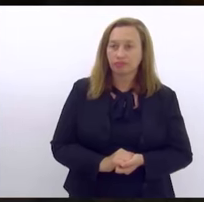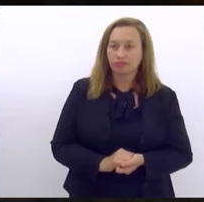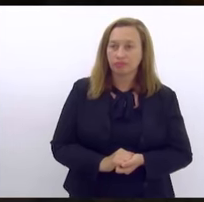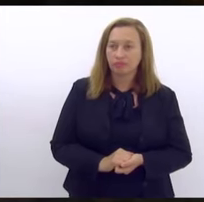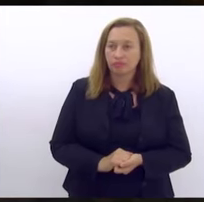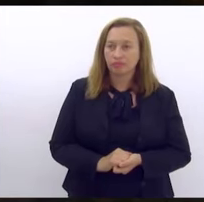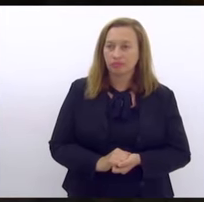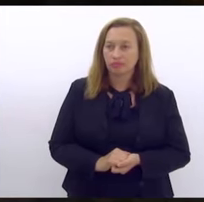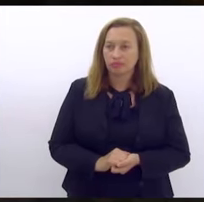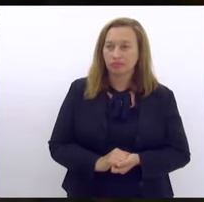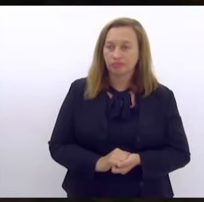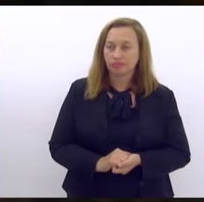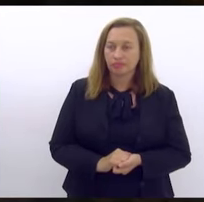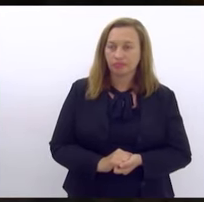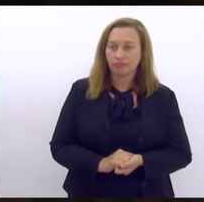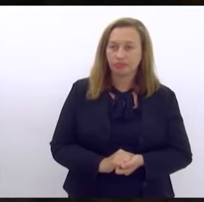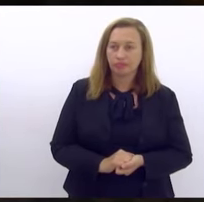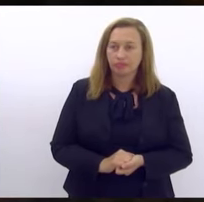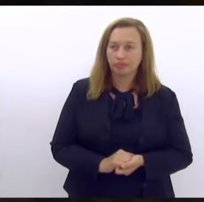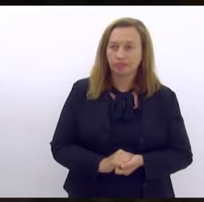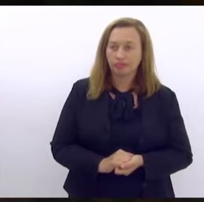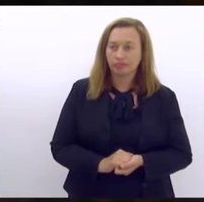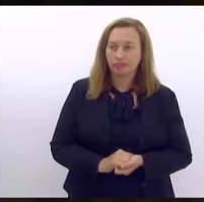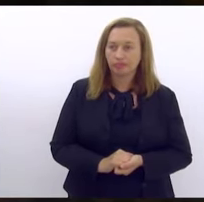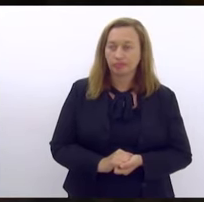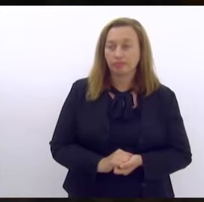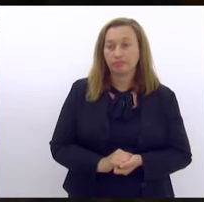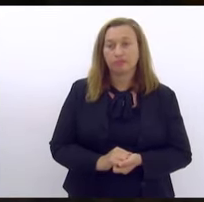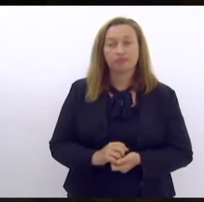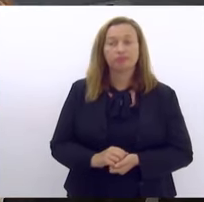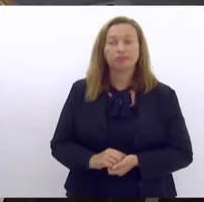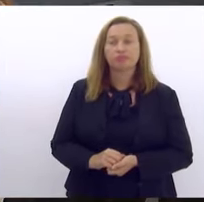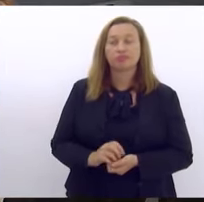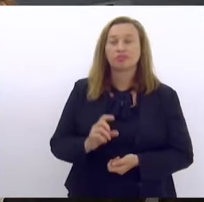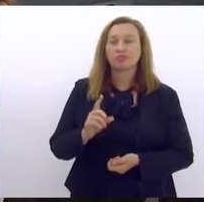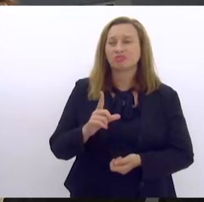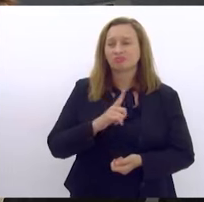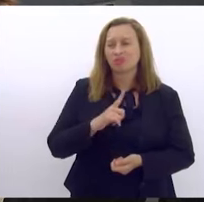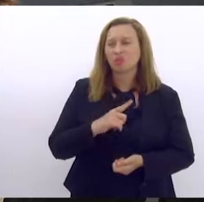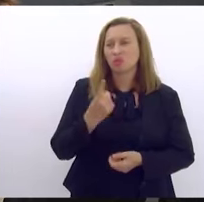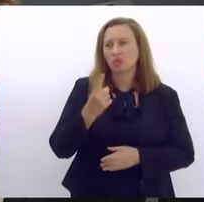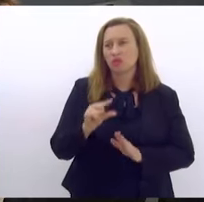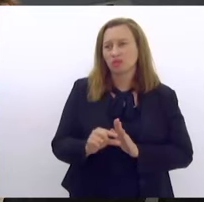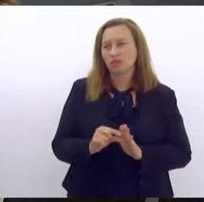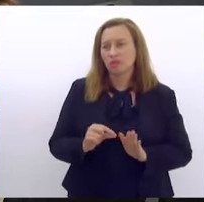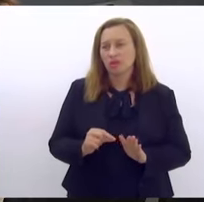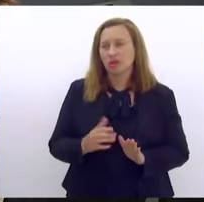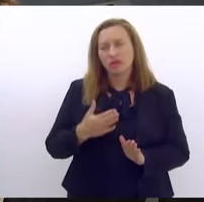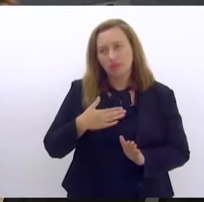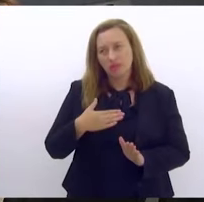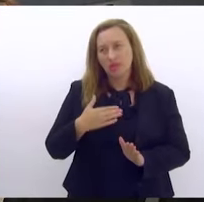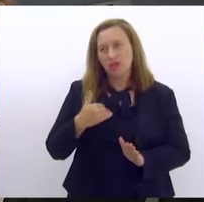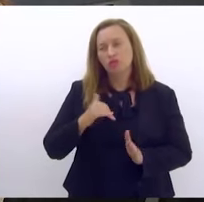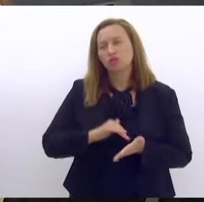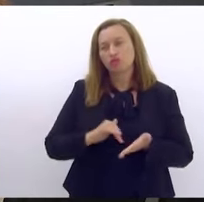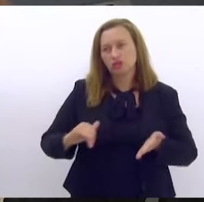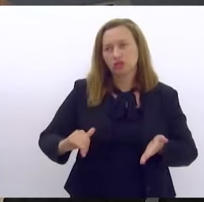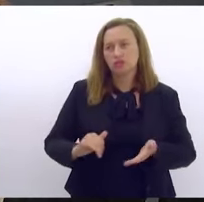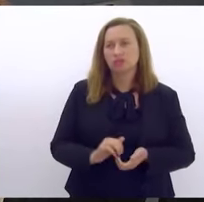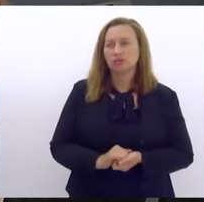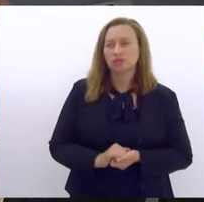Retorna às comissões técnicas. Deputado, só tem uma emenda e é minha. Eu estou retirando a